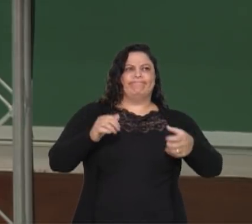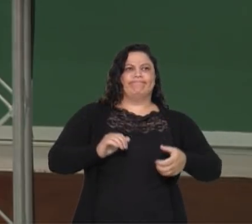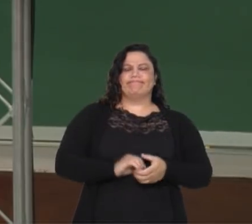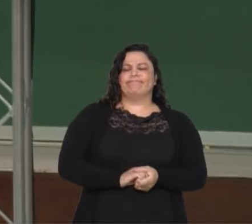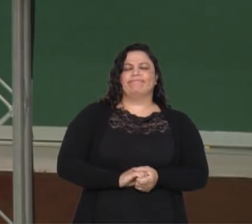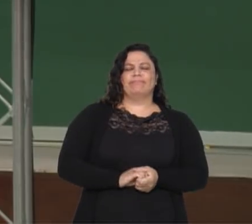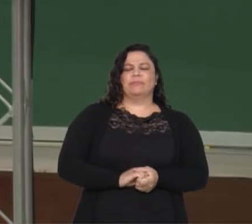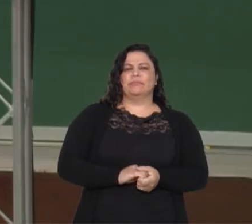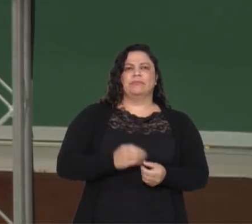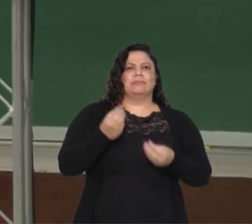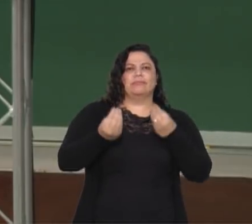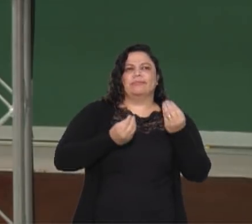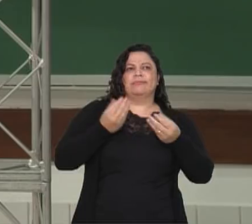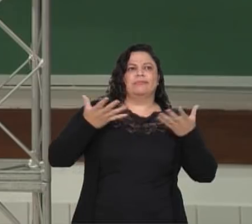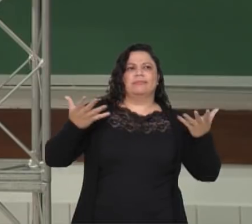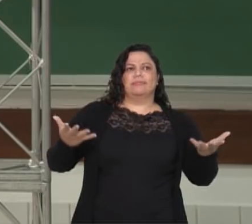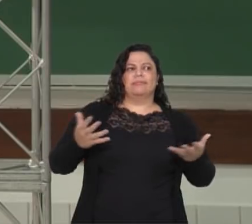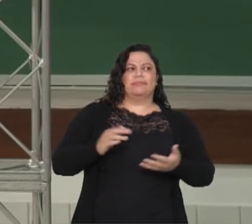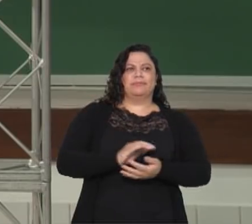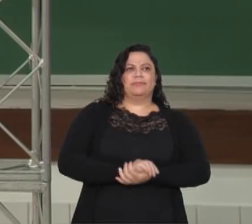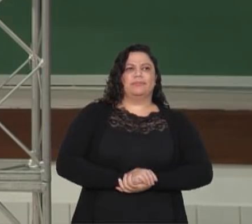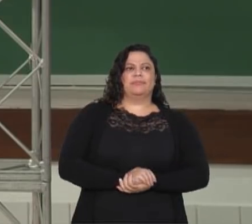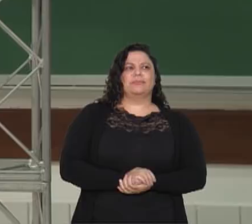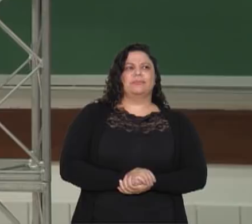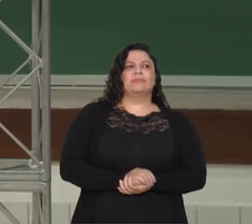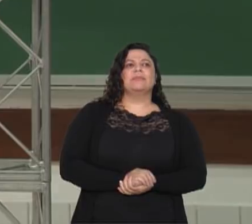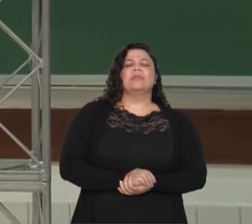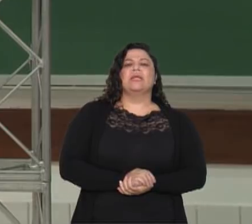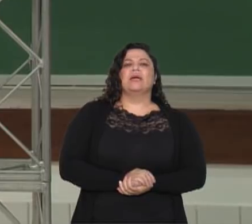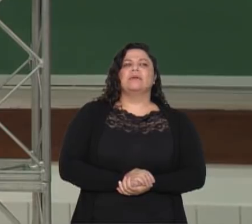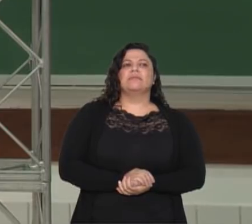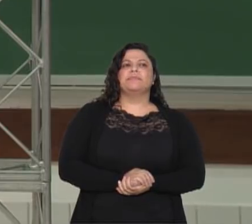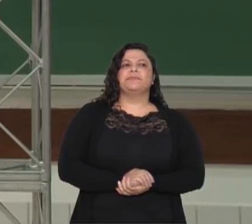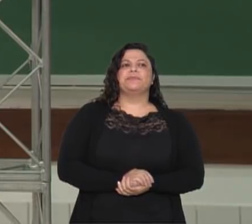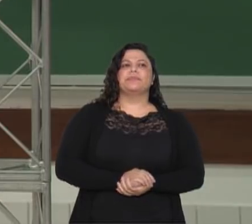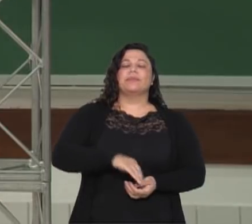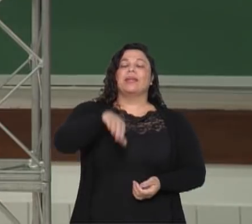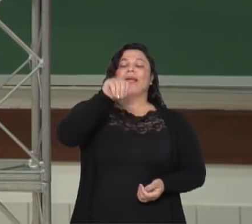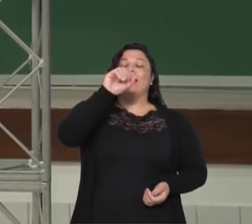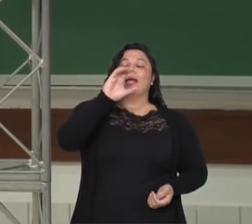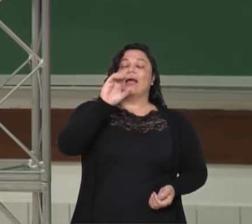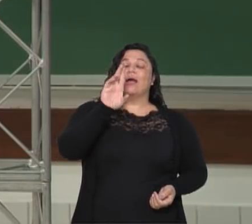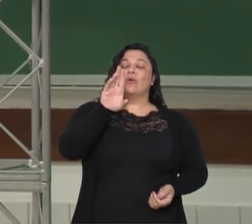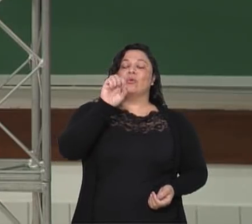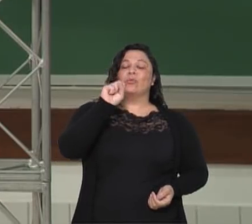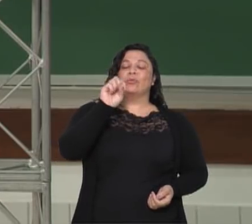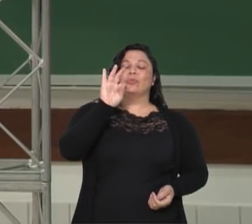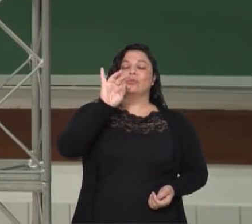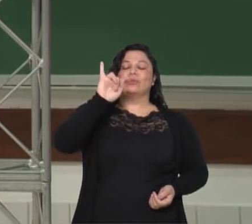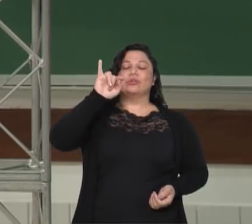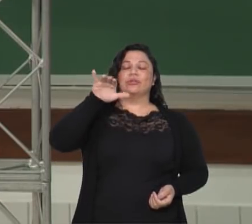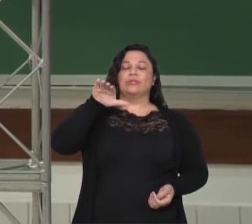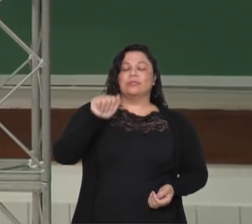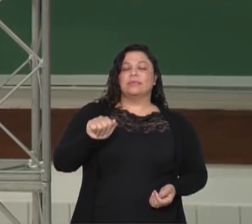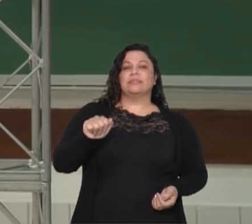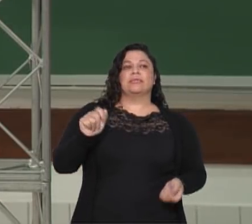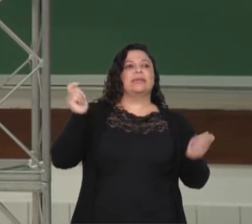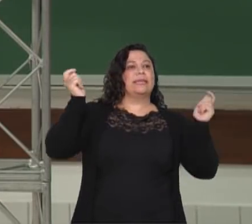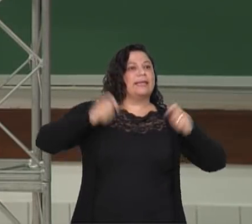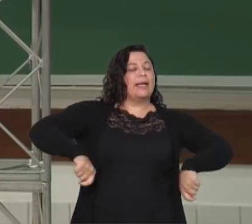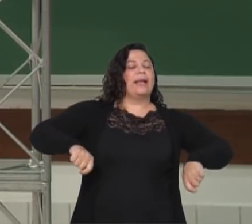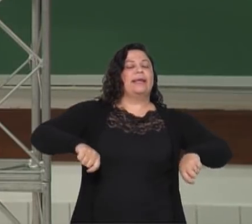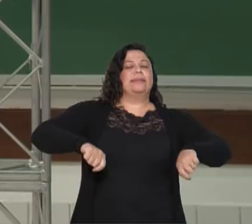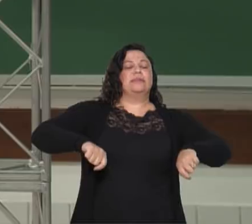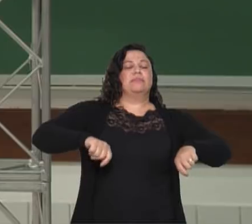Então, a acústica é justamente a disciplina da física que estuda as ondas